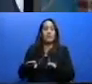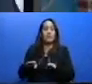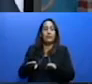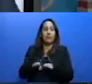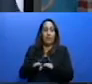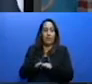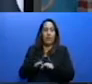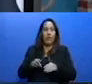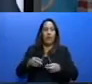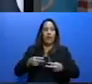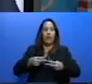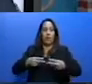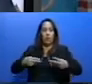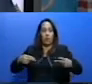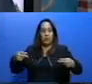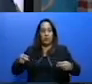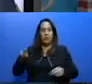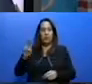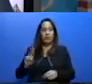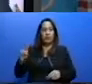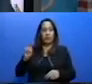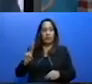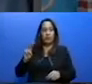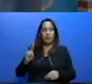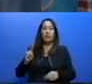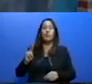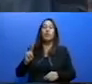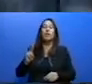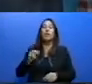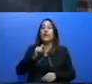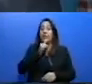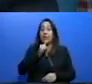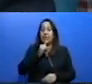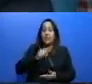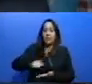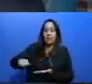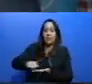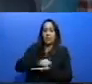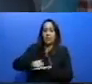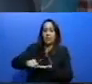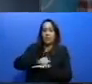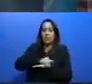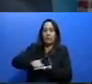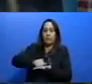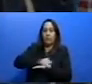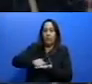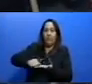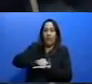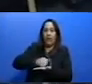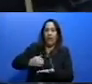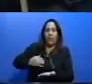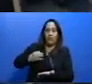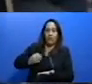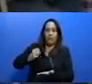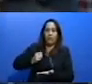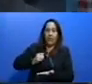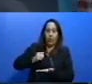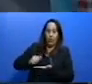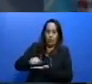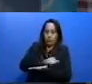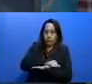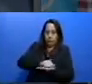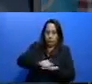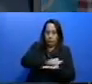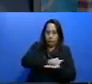Um objeto bem que nós usamos em casa, ó, o ferro de passar, ele esquenta. E quando nós passamos esse ferro na roupa, o